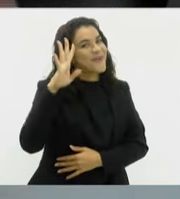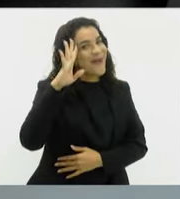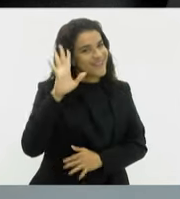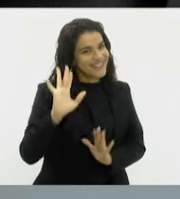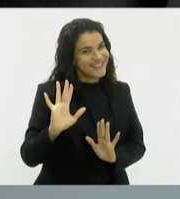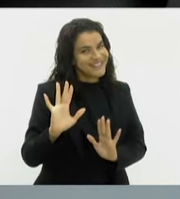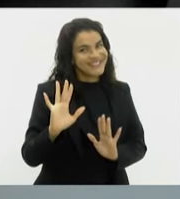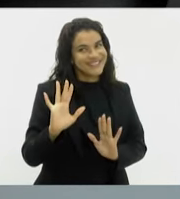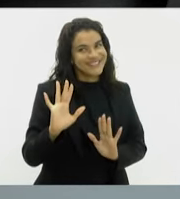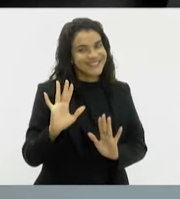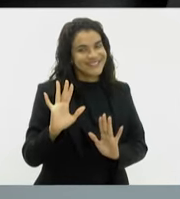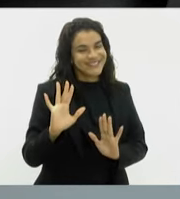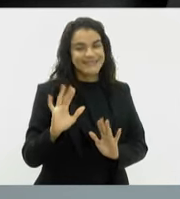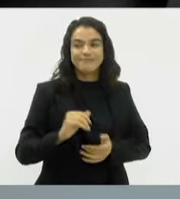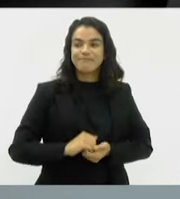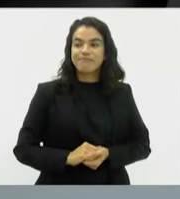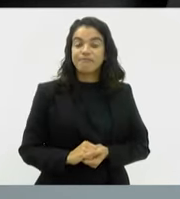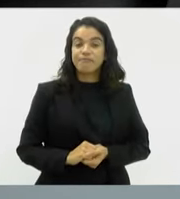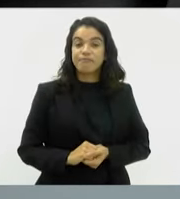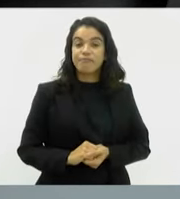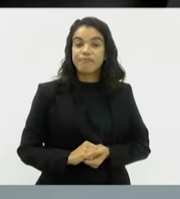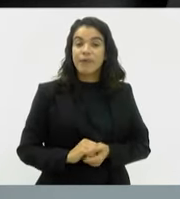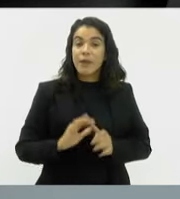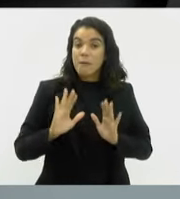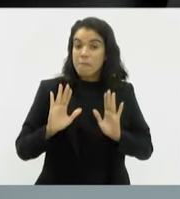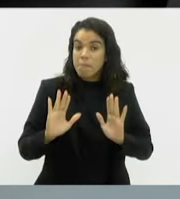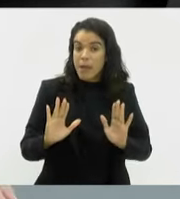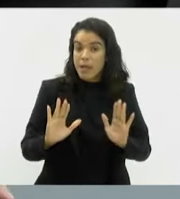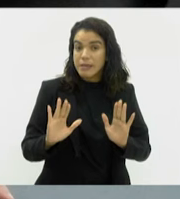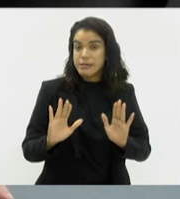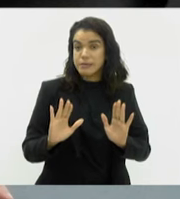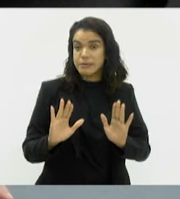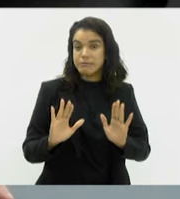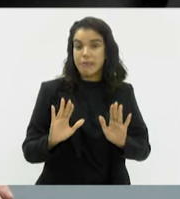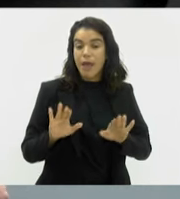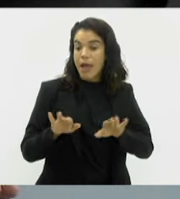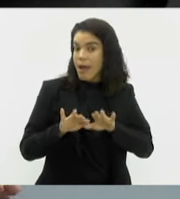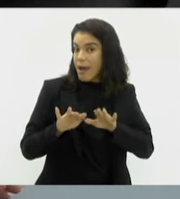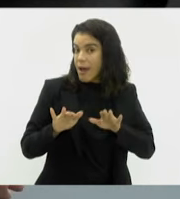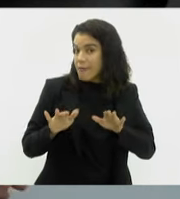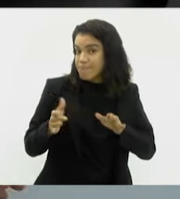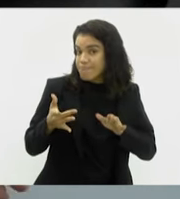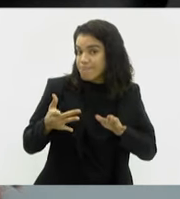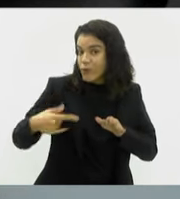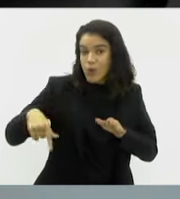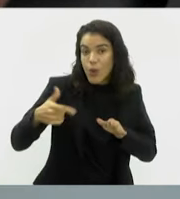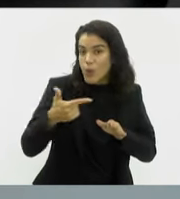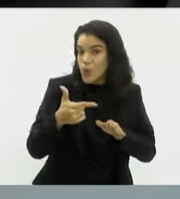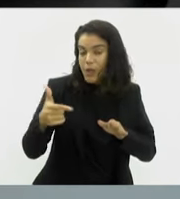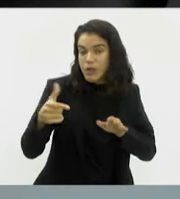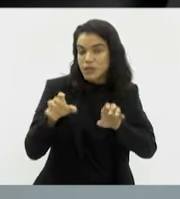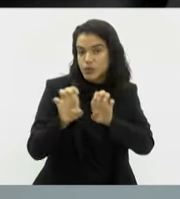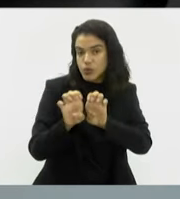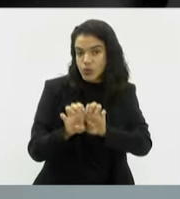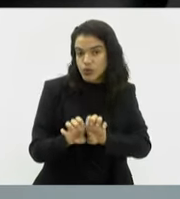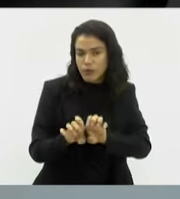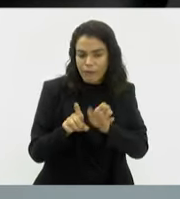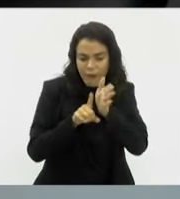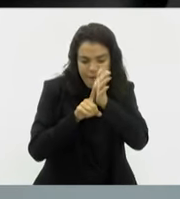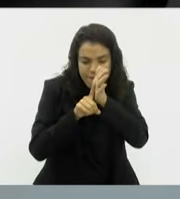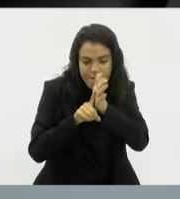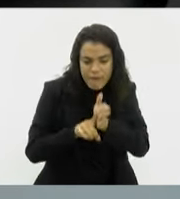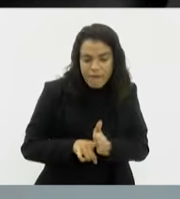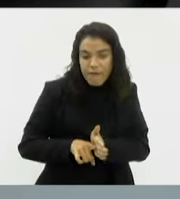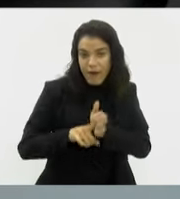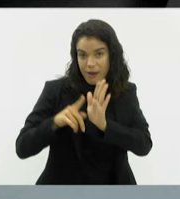A mesa, como deveria ser, mas não é, não tem estrutura para verificar se aquele